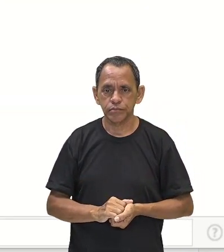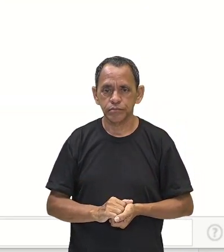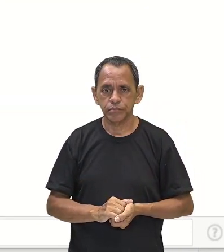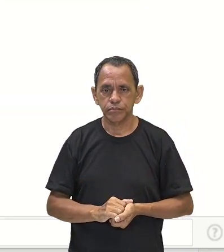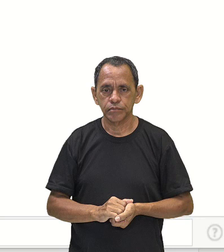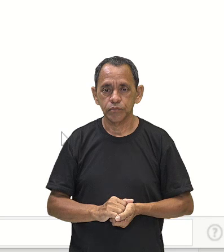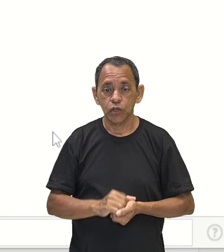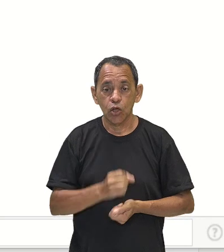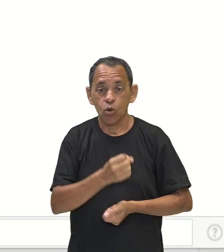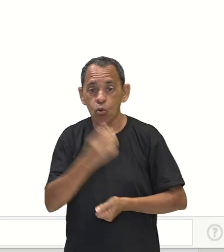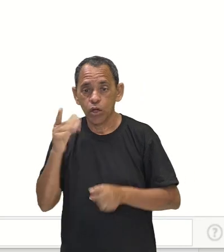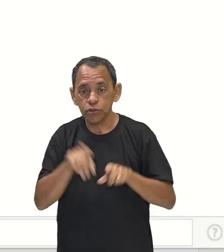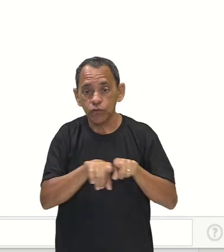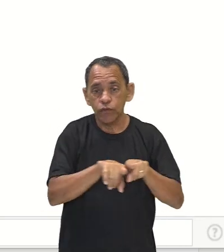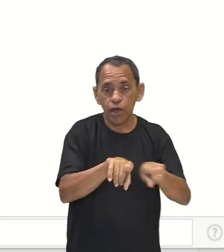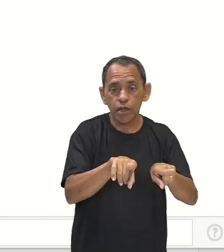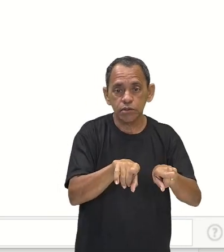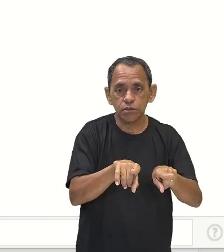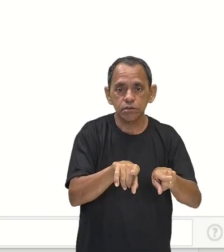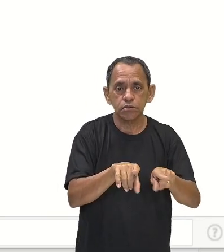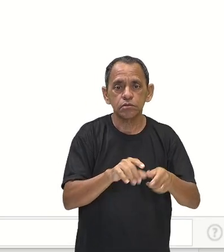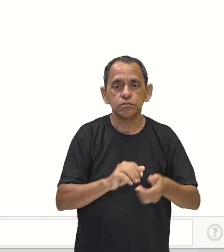Quantos vértices?